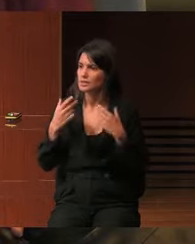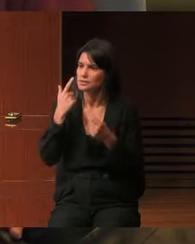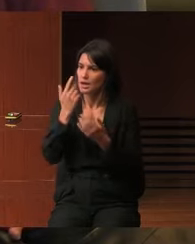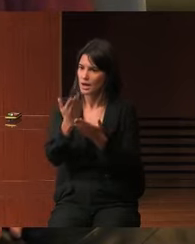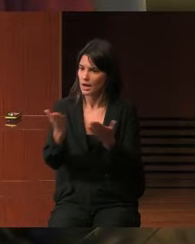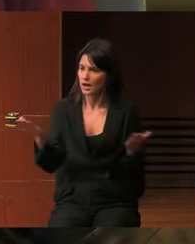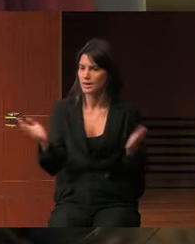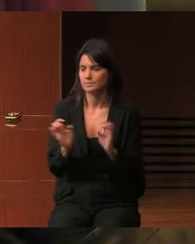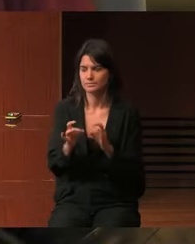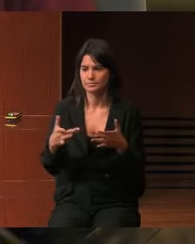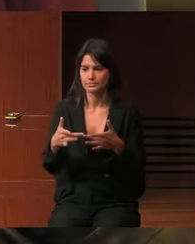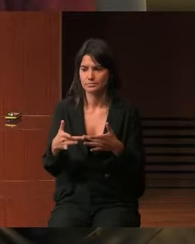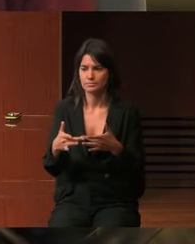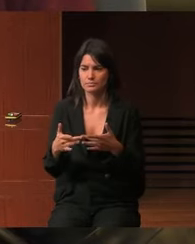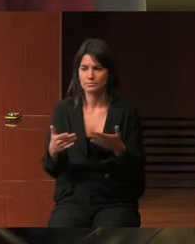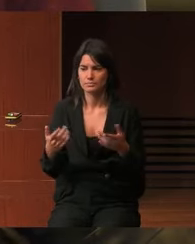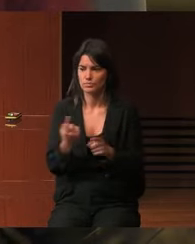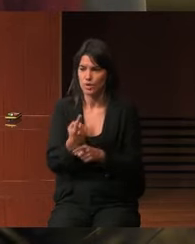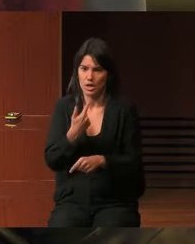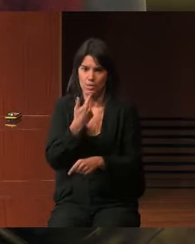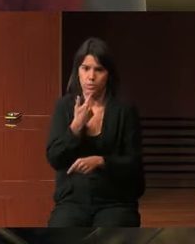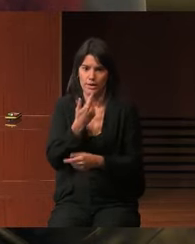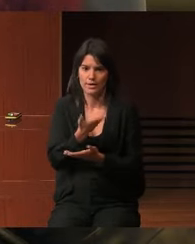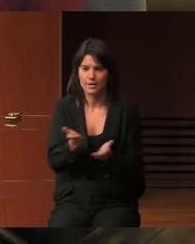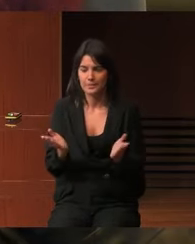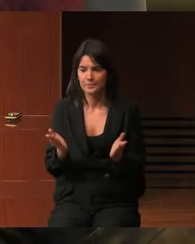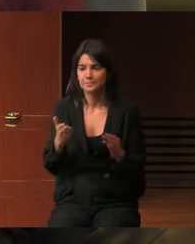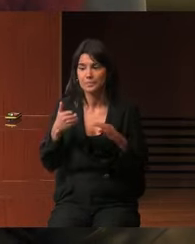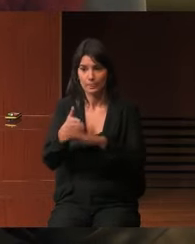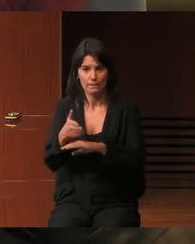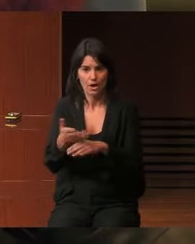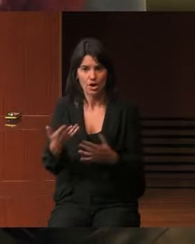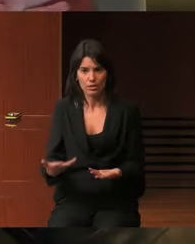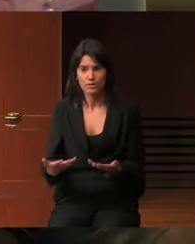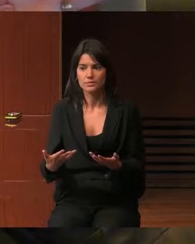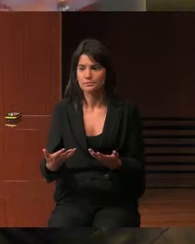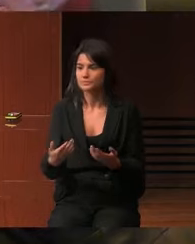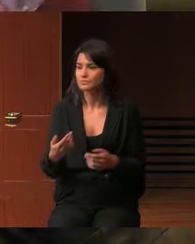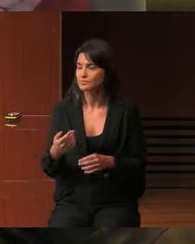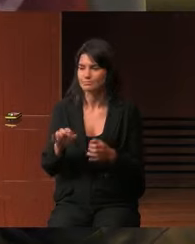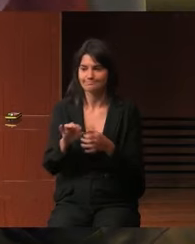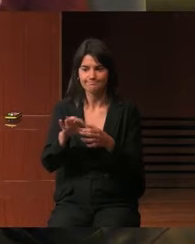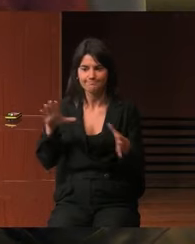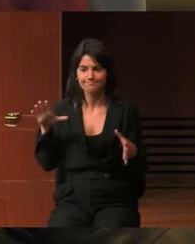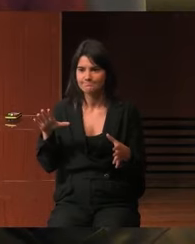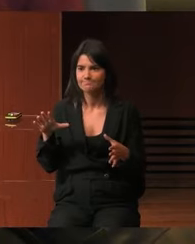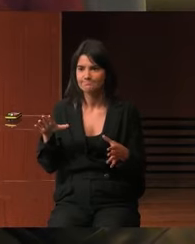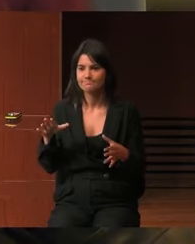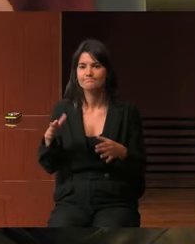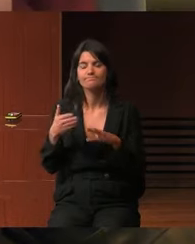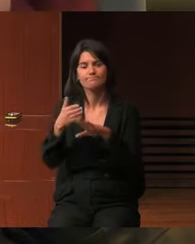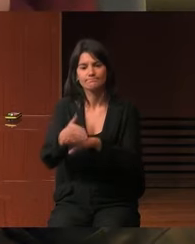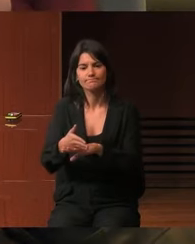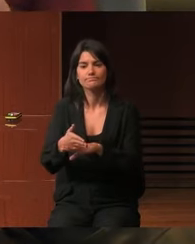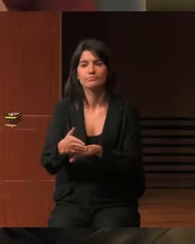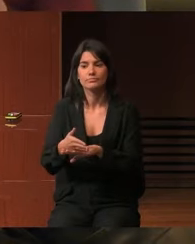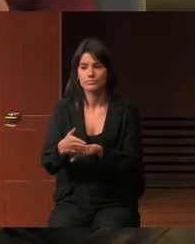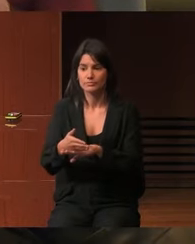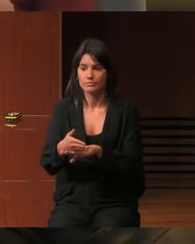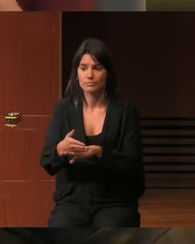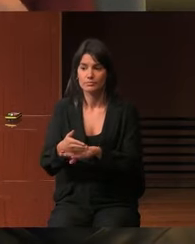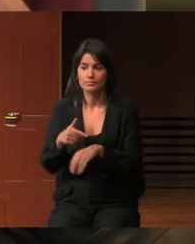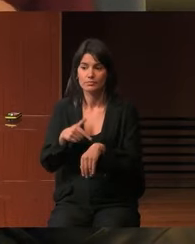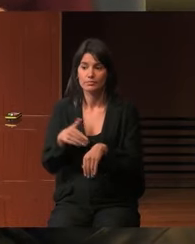na internet, que é imensa. Aquilo a que temos acesso hoje em dia não tem nada a ver com o que se tinha acesso